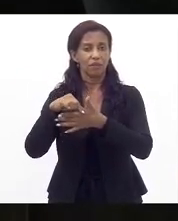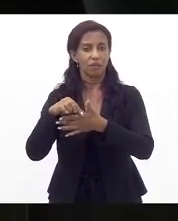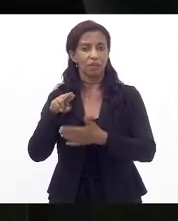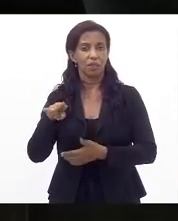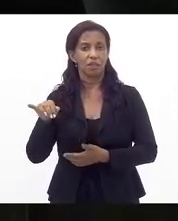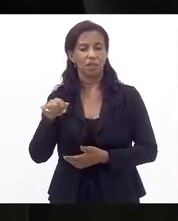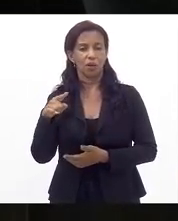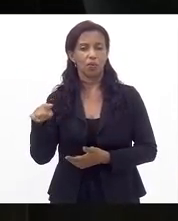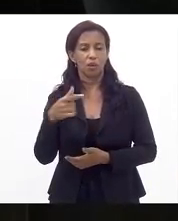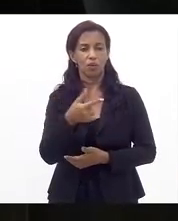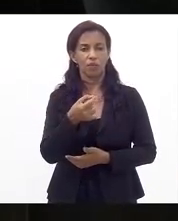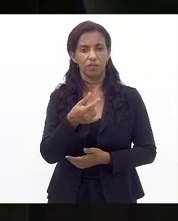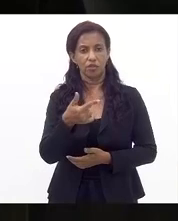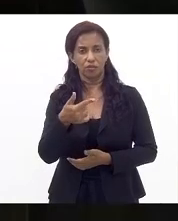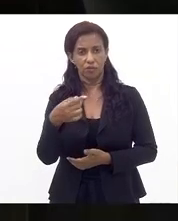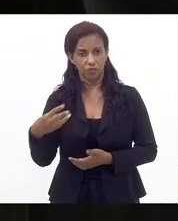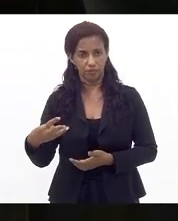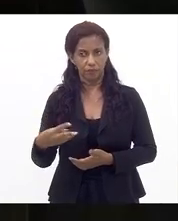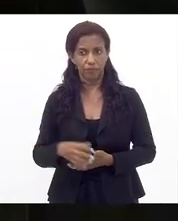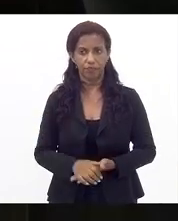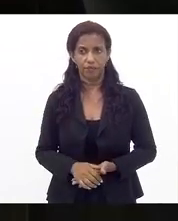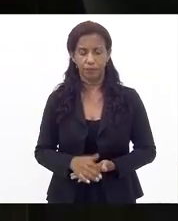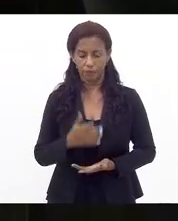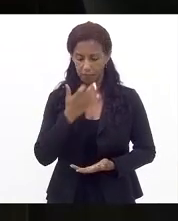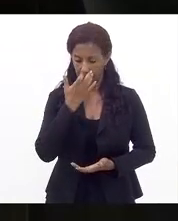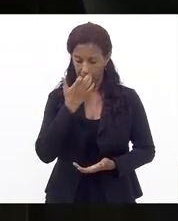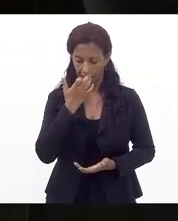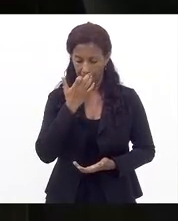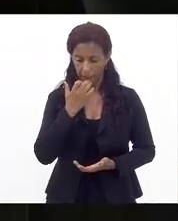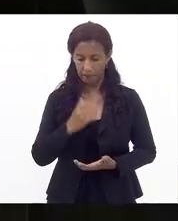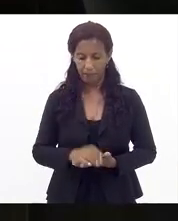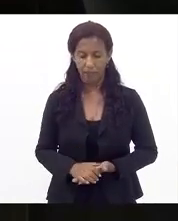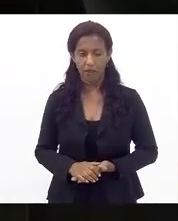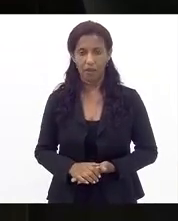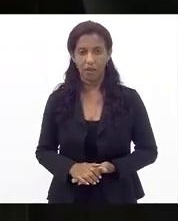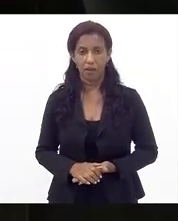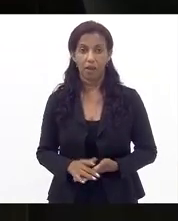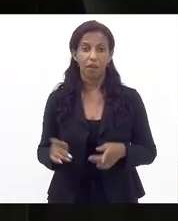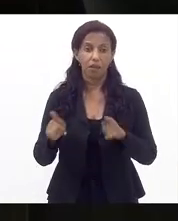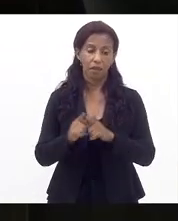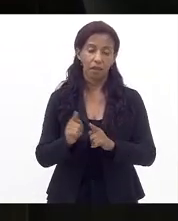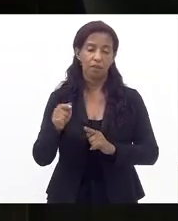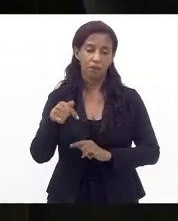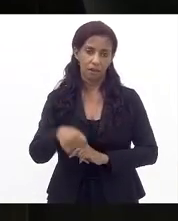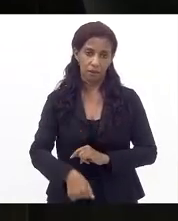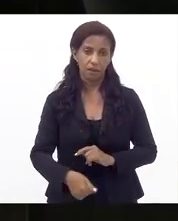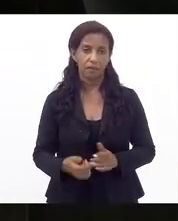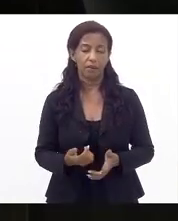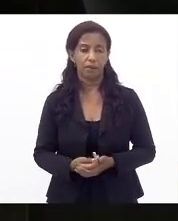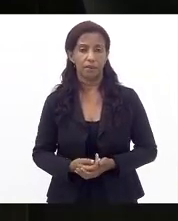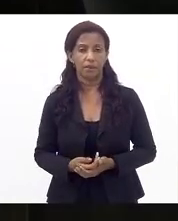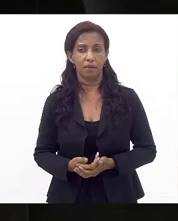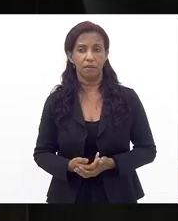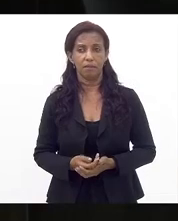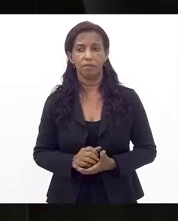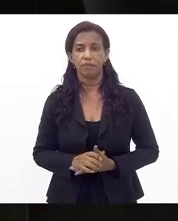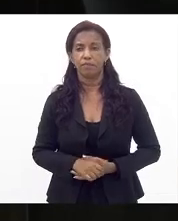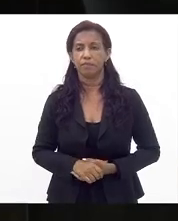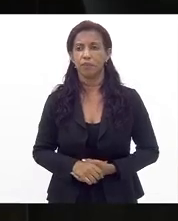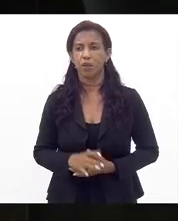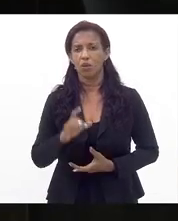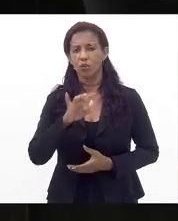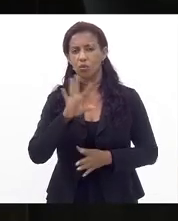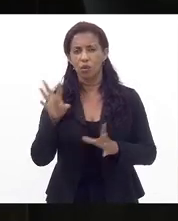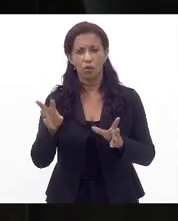União em 2023 e que saco também Tome posse aqui então queria só